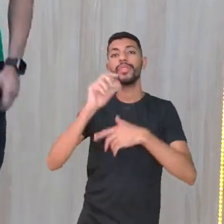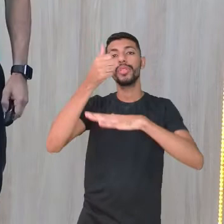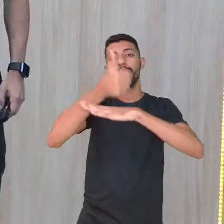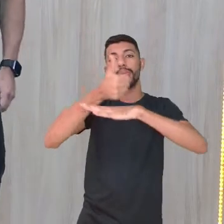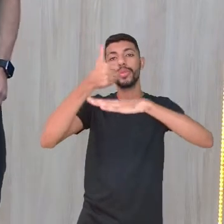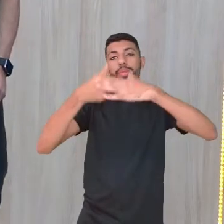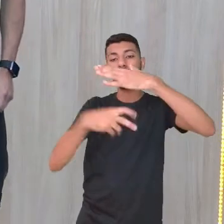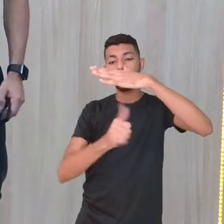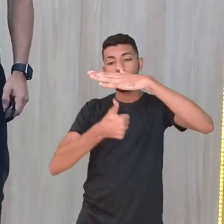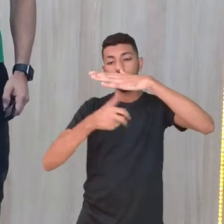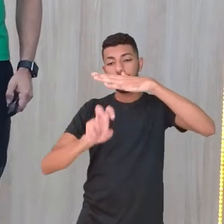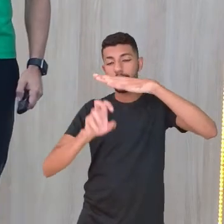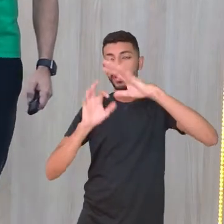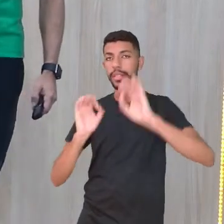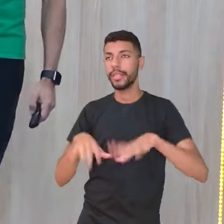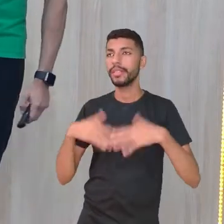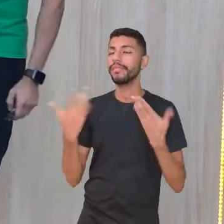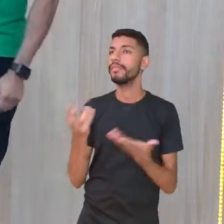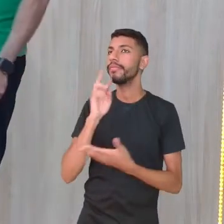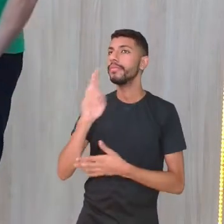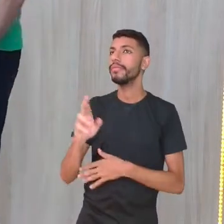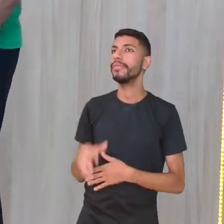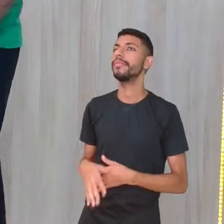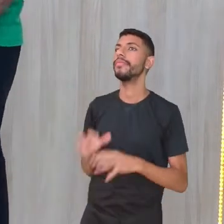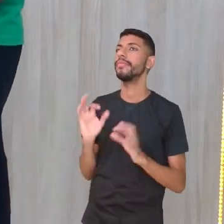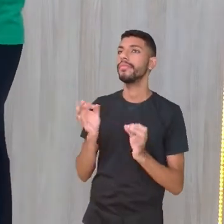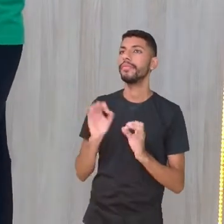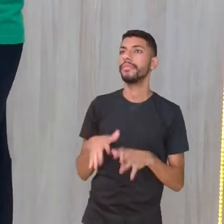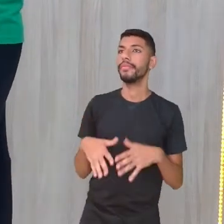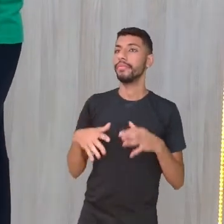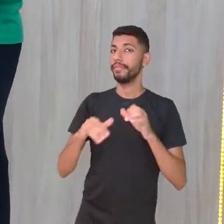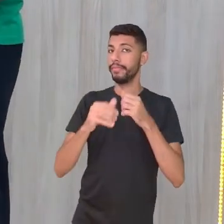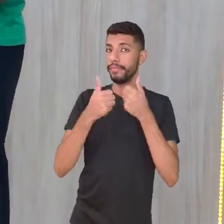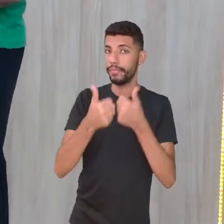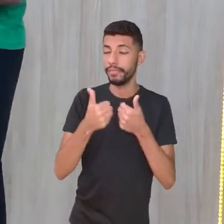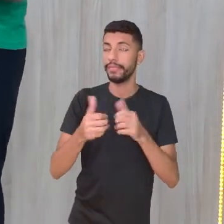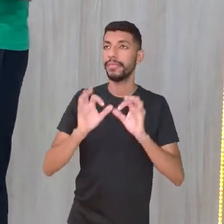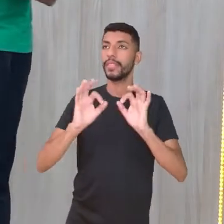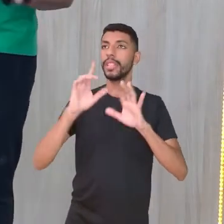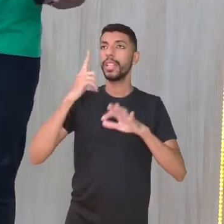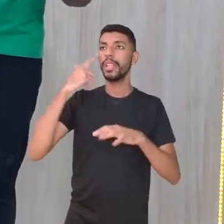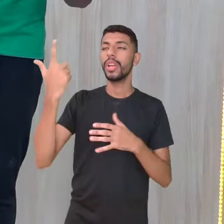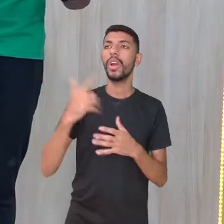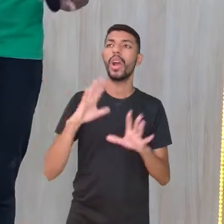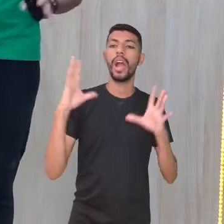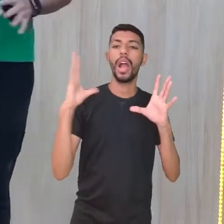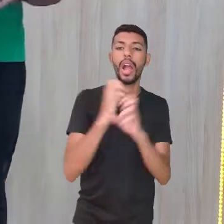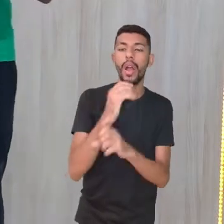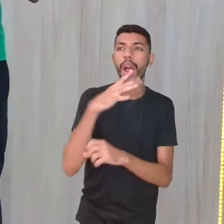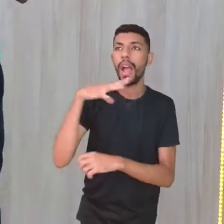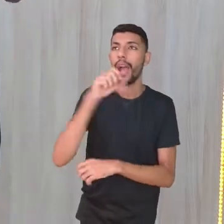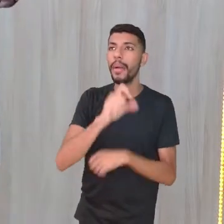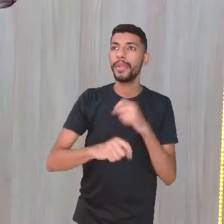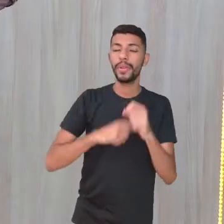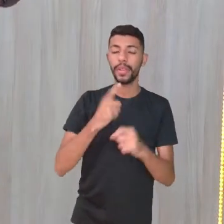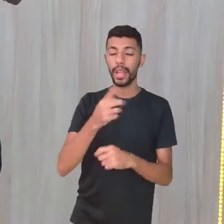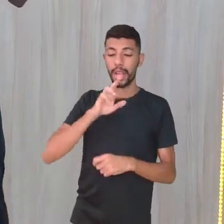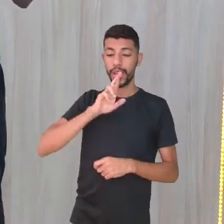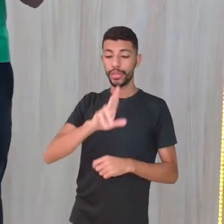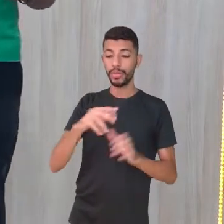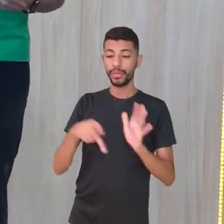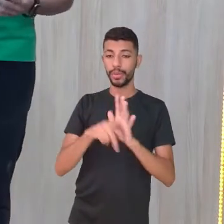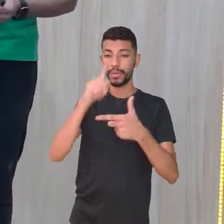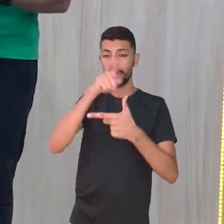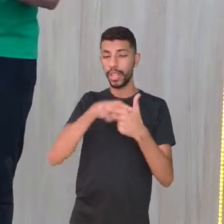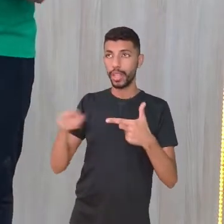1/15 como resposta. Belezinha, show de bola? Então, para calcular bem rapidamente aí o resultado de